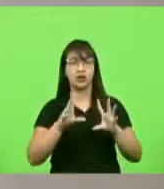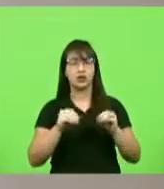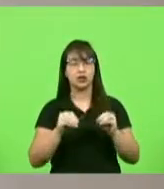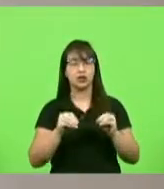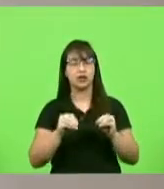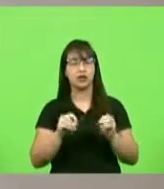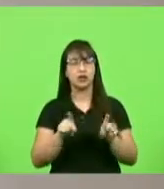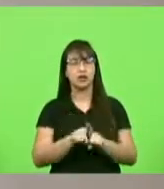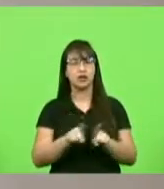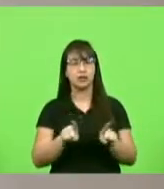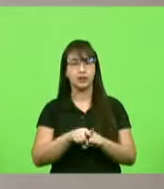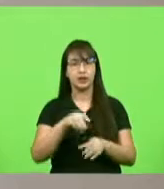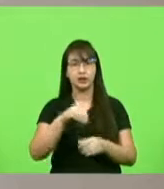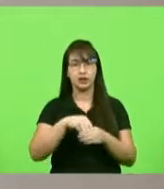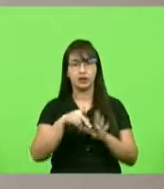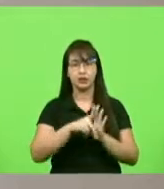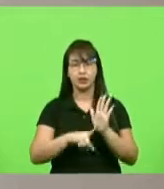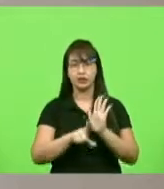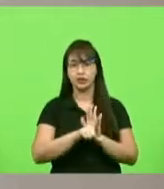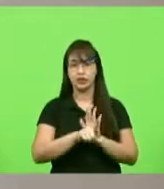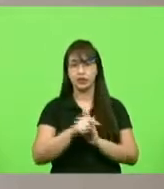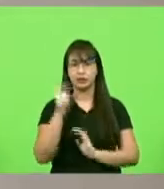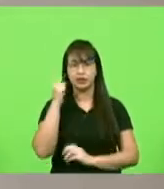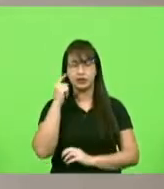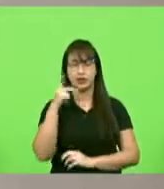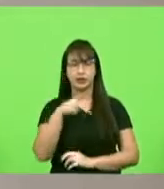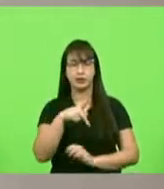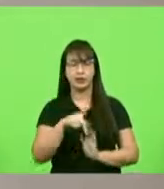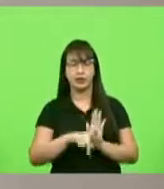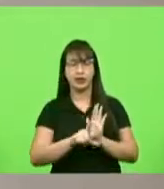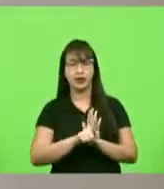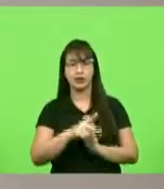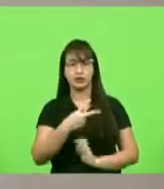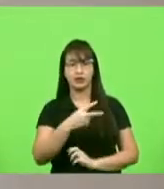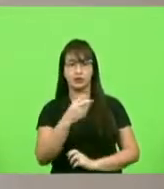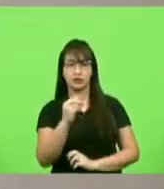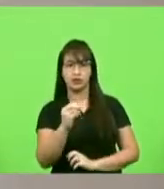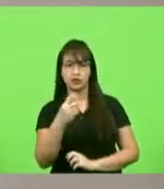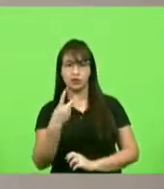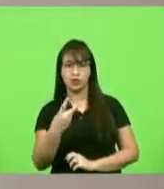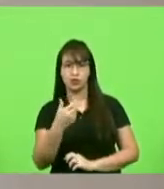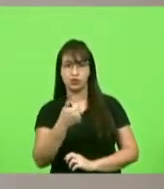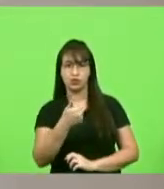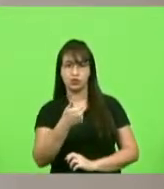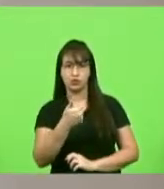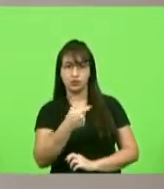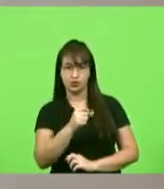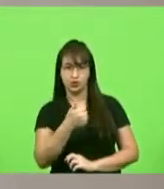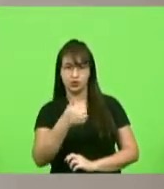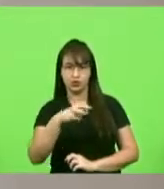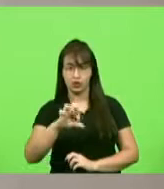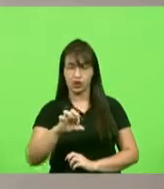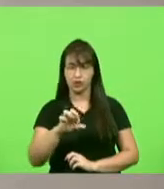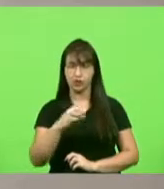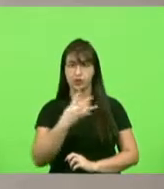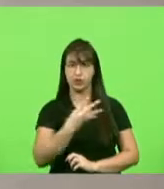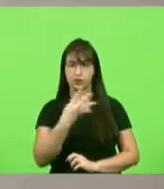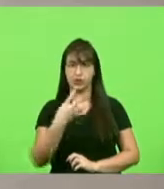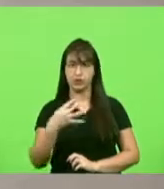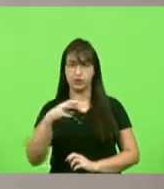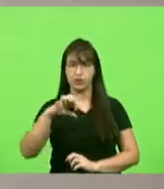Dentro deste projeto foi apensado o PL 202.9 de 2019 e o projeto 446.5